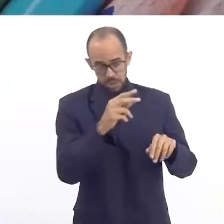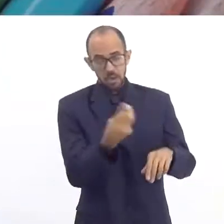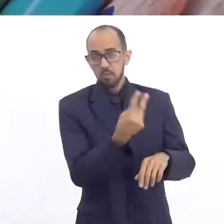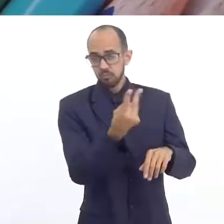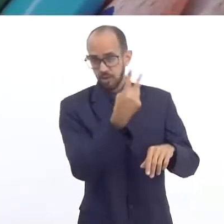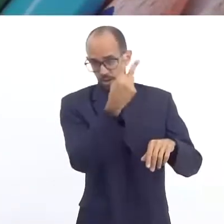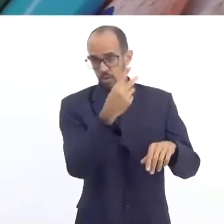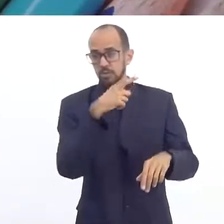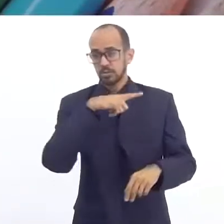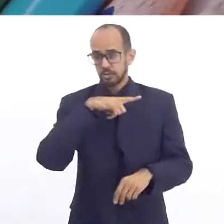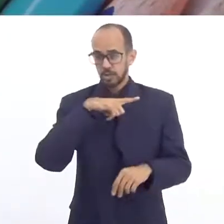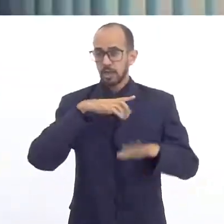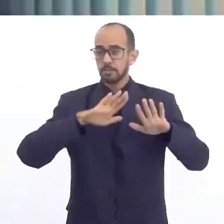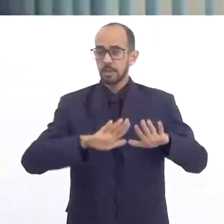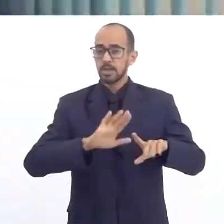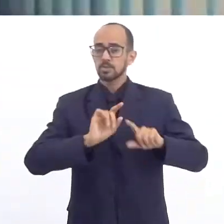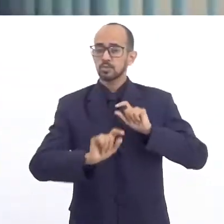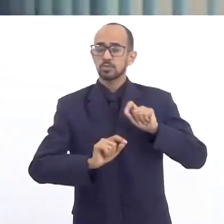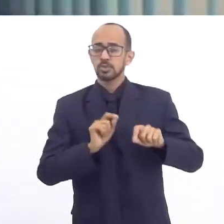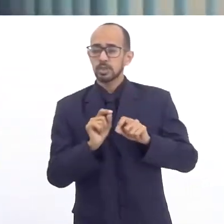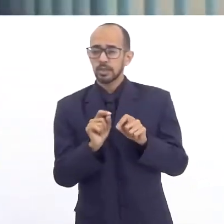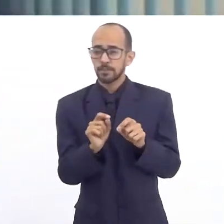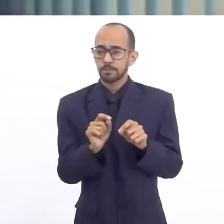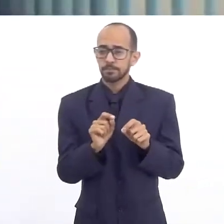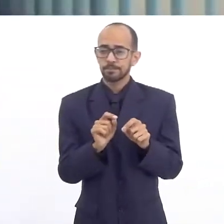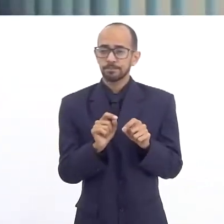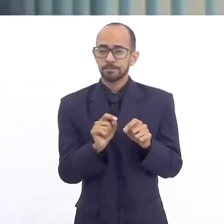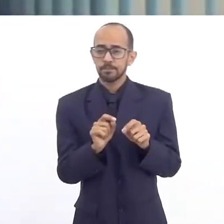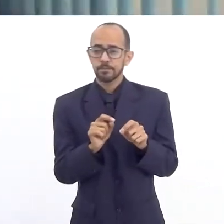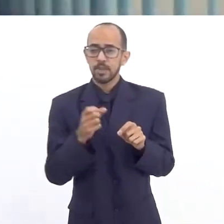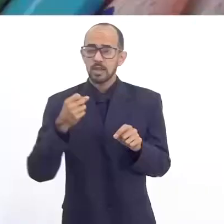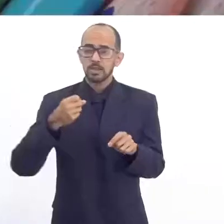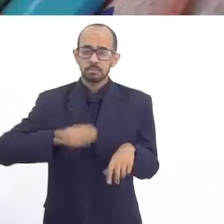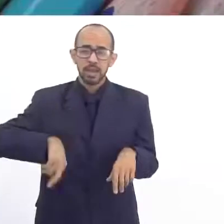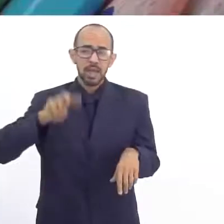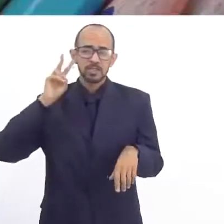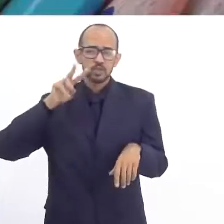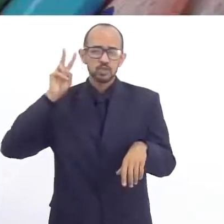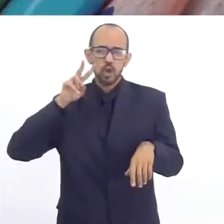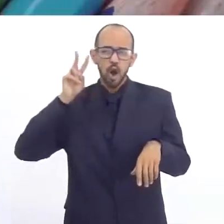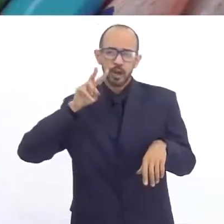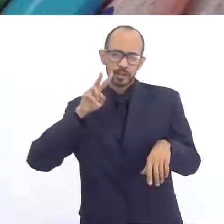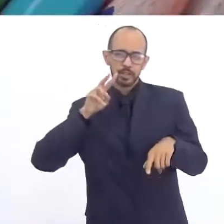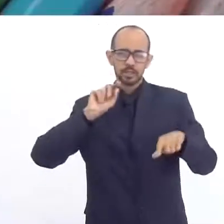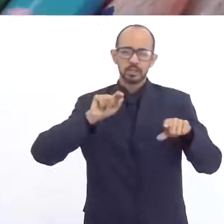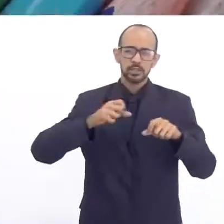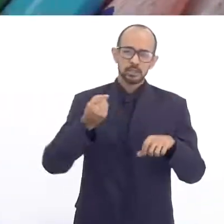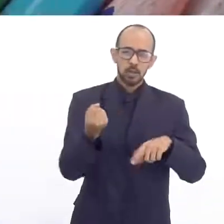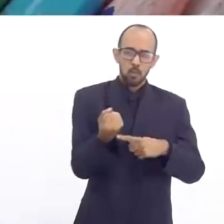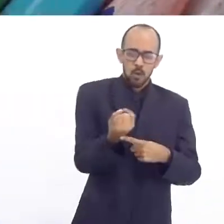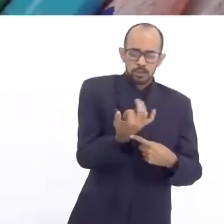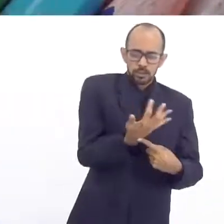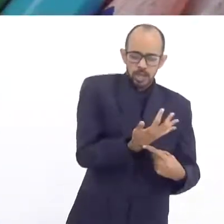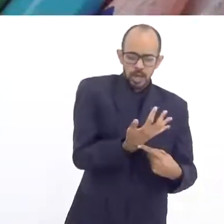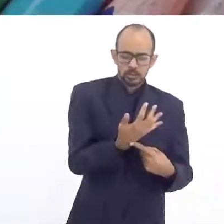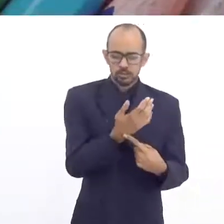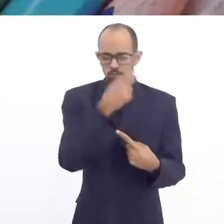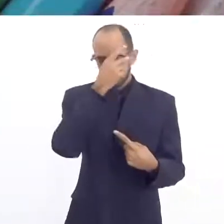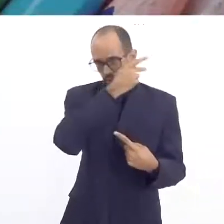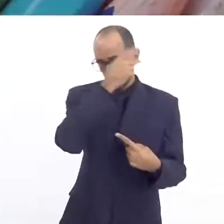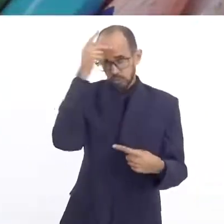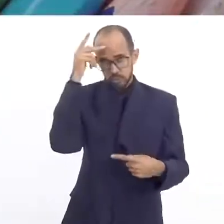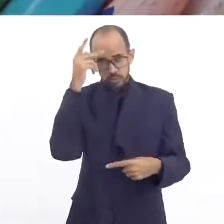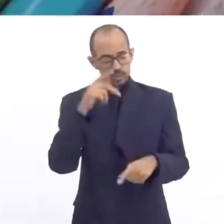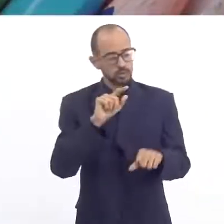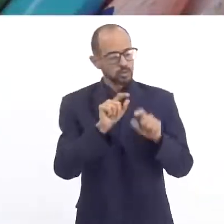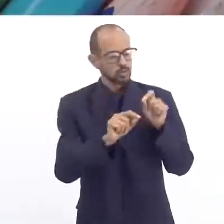a gente valoriza isso, mas o que a gente está falando sob o ponto de vista histórico, sobre quantidade de pessoas. E eu acho,